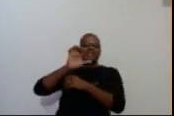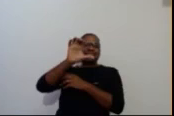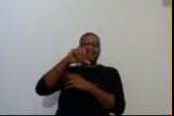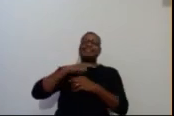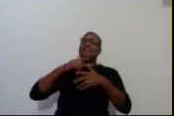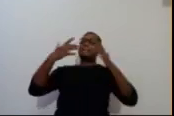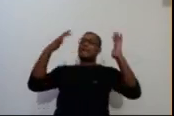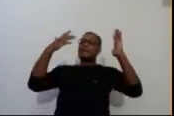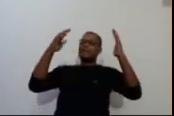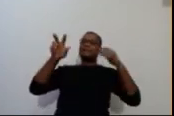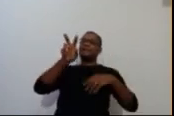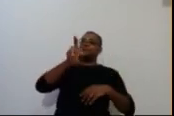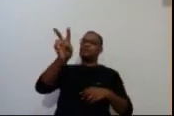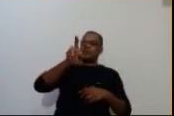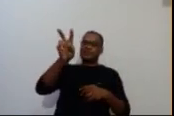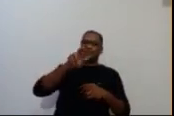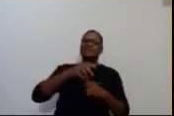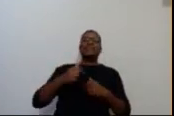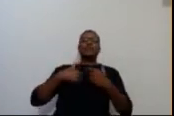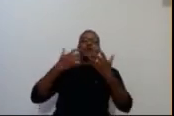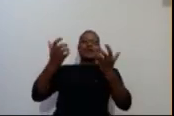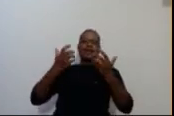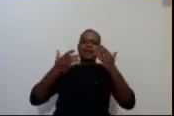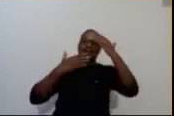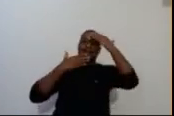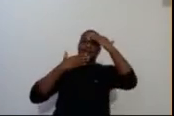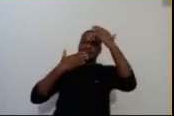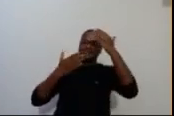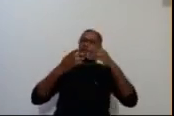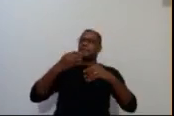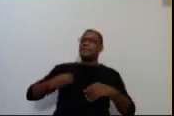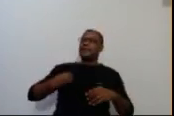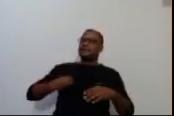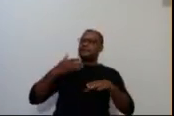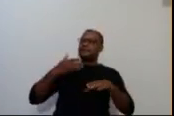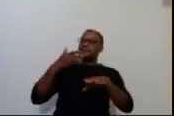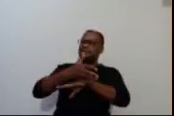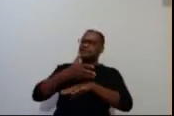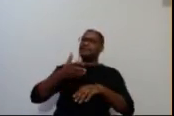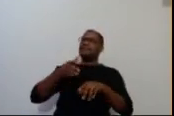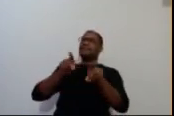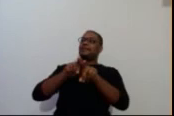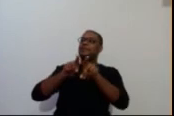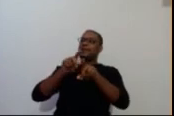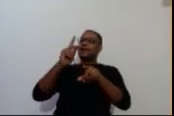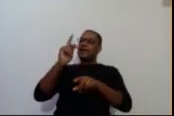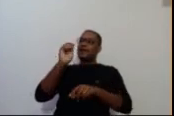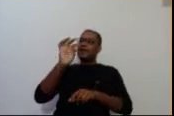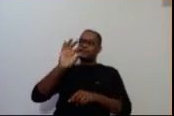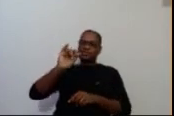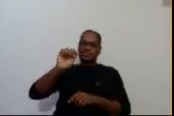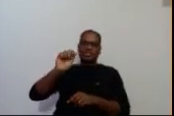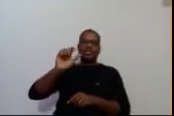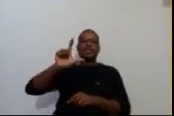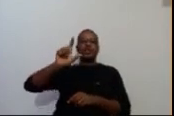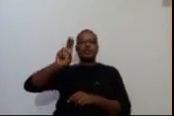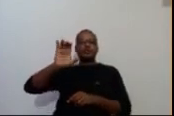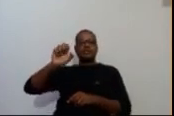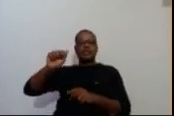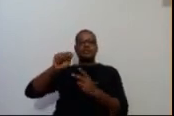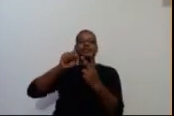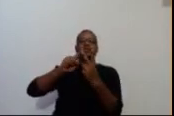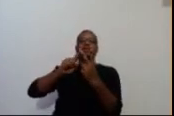querida Kátia Lucena, gerente de educação, e também a nossa diretora profissional do SENAC Nacional, Beatriz Venot. Muito